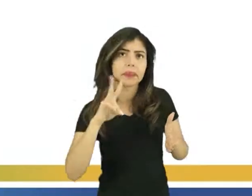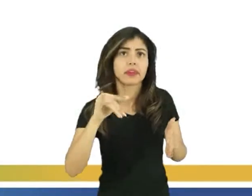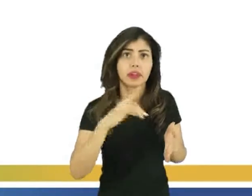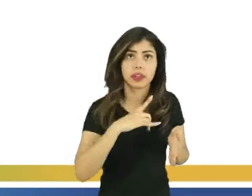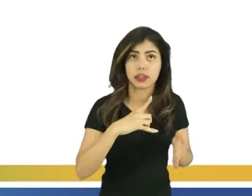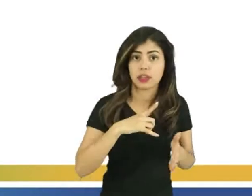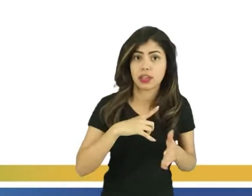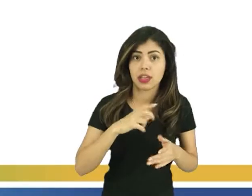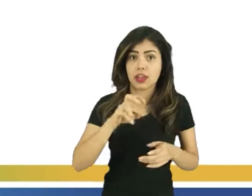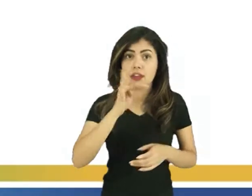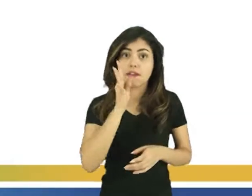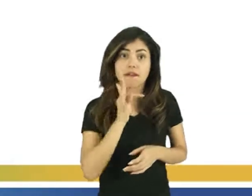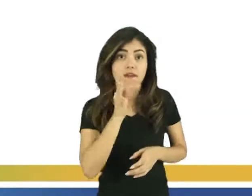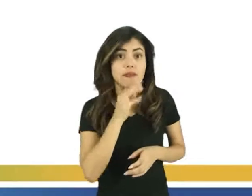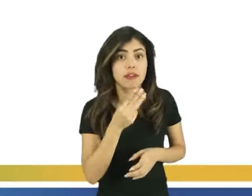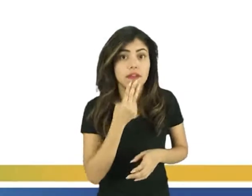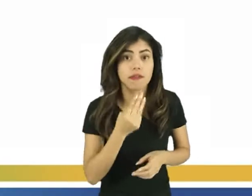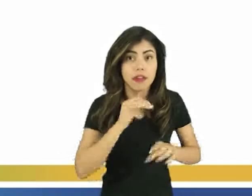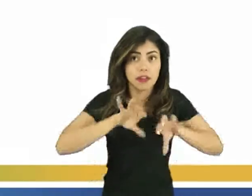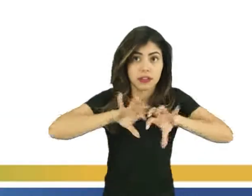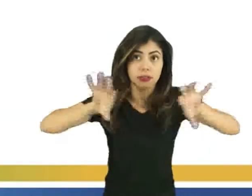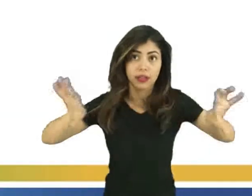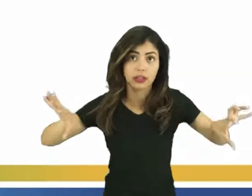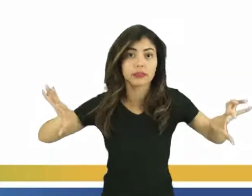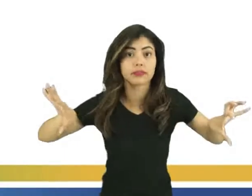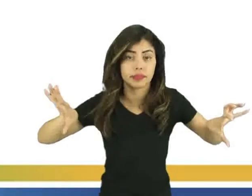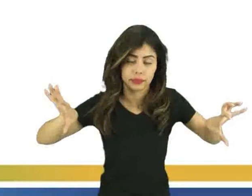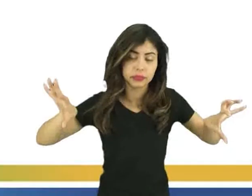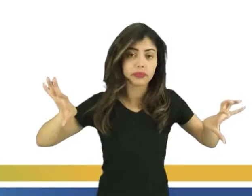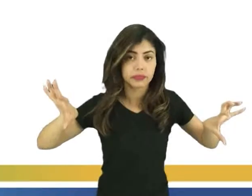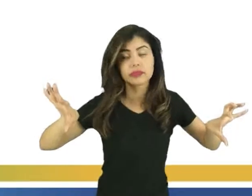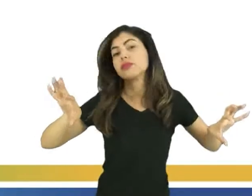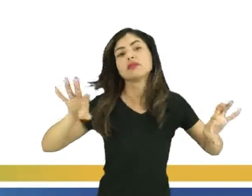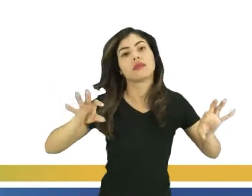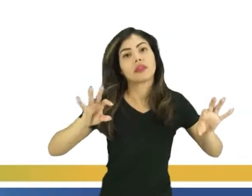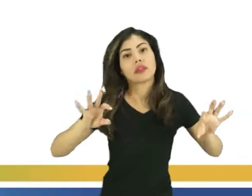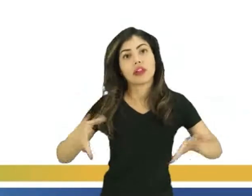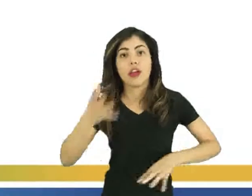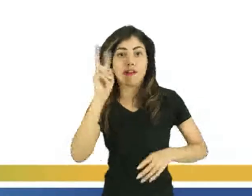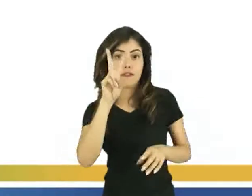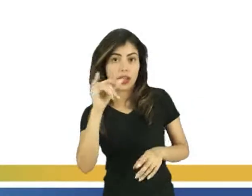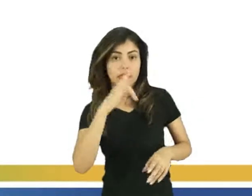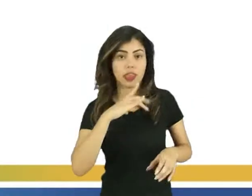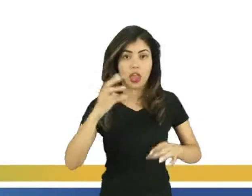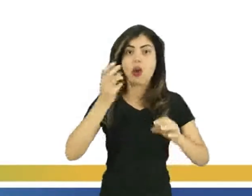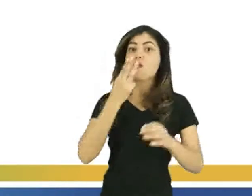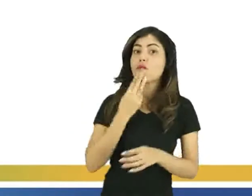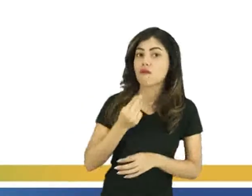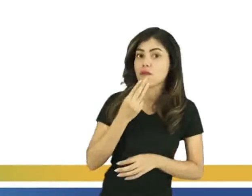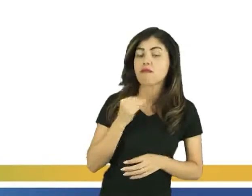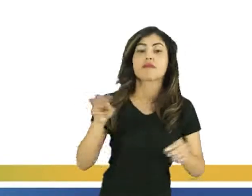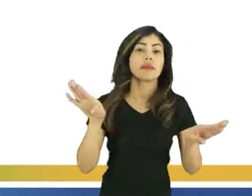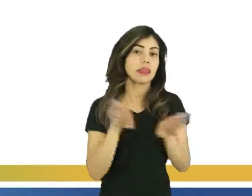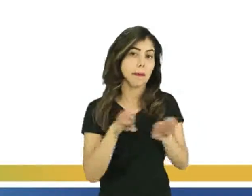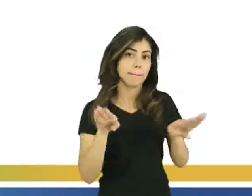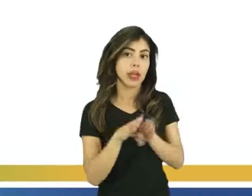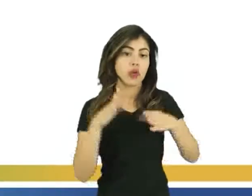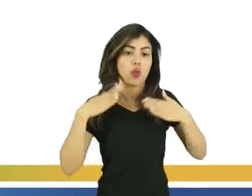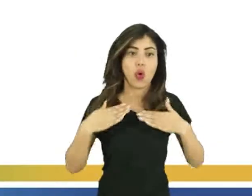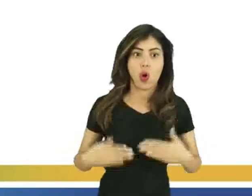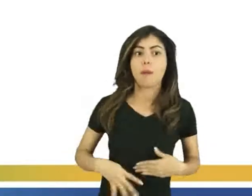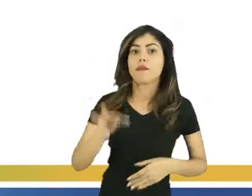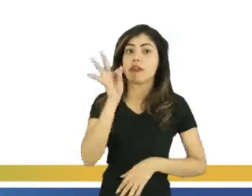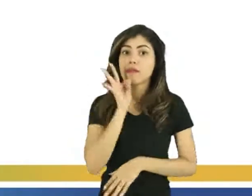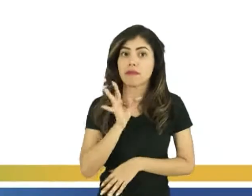apresentar sexos separados, ou seja, vai ter o organismo com o sexo masculino e também com o sexo feminino.